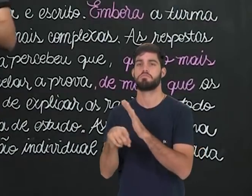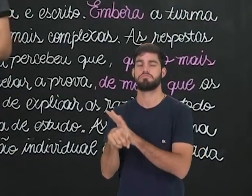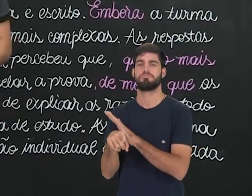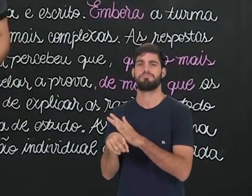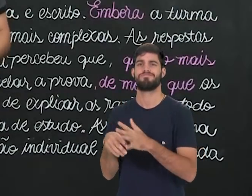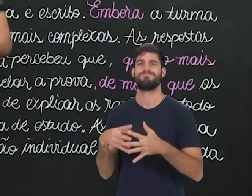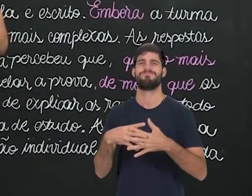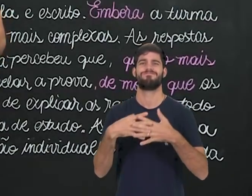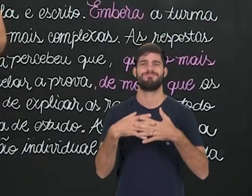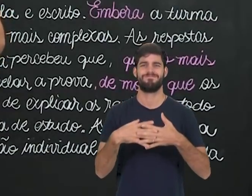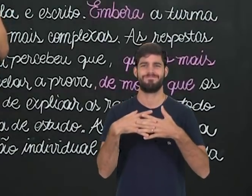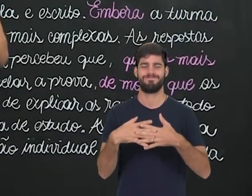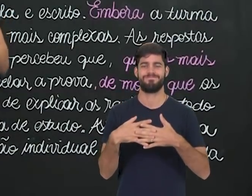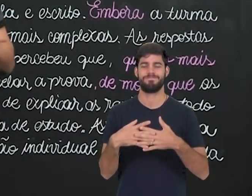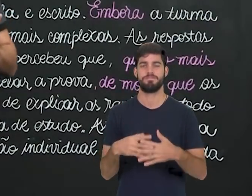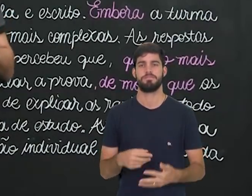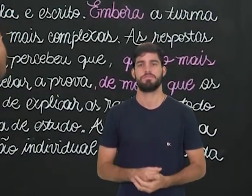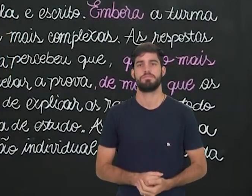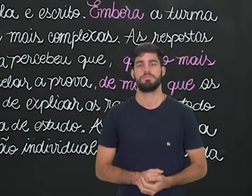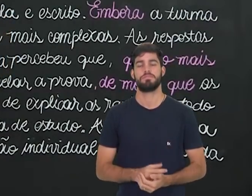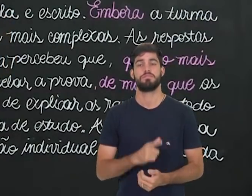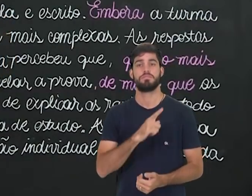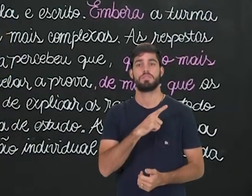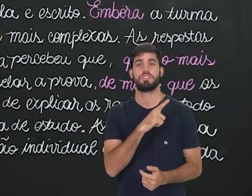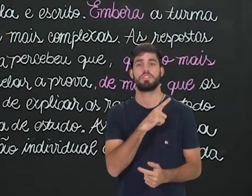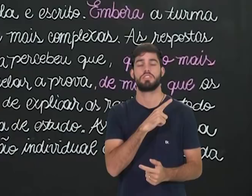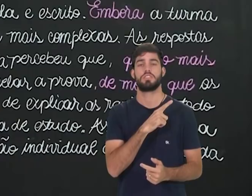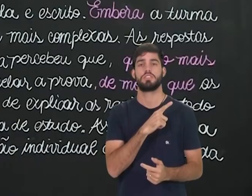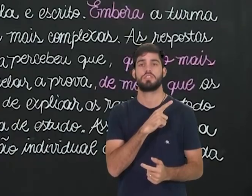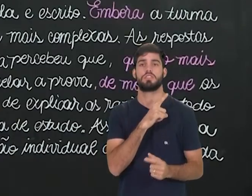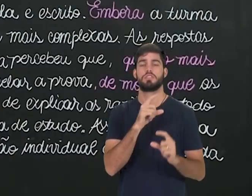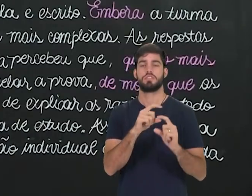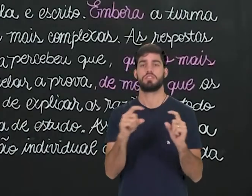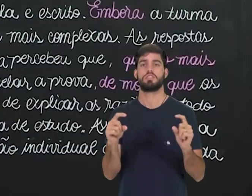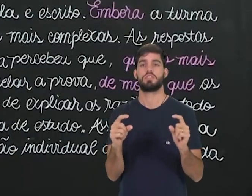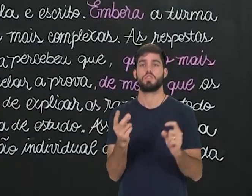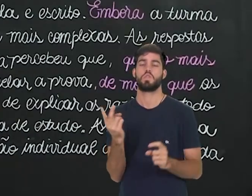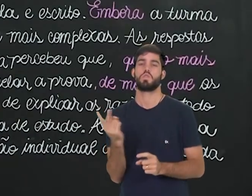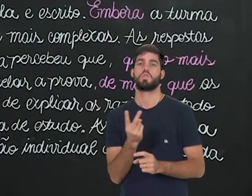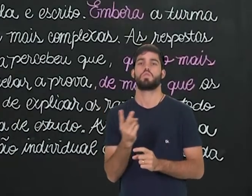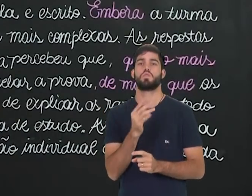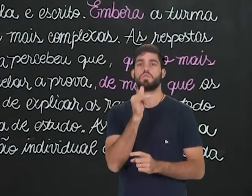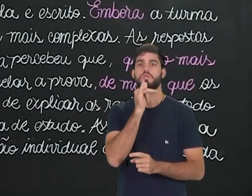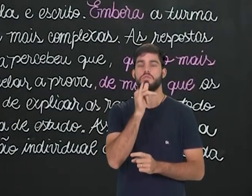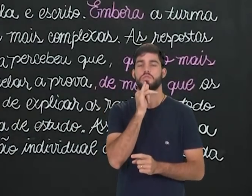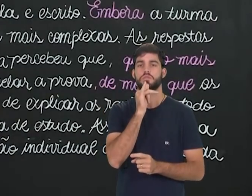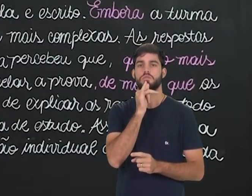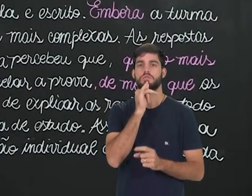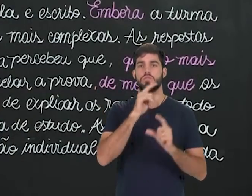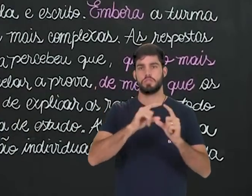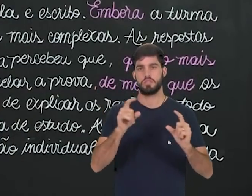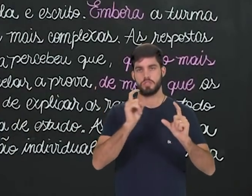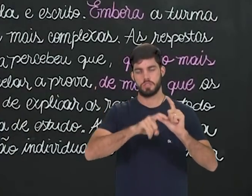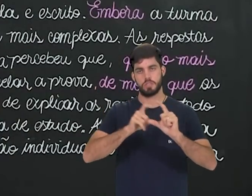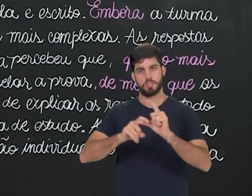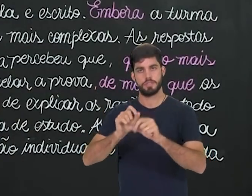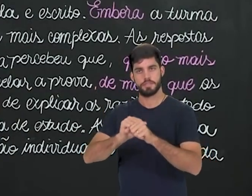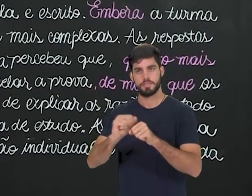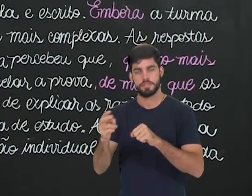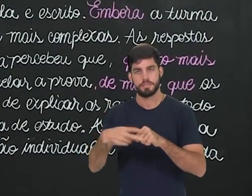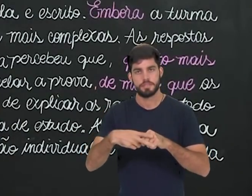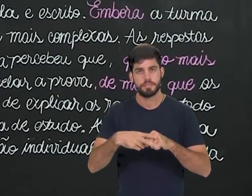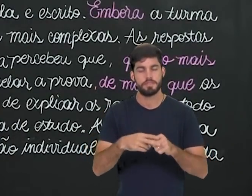complexas. Aqui eu tenho um período composto e eu tenho um período composto com dois exemplos de orações subordinadas